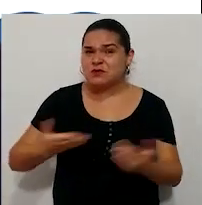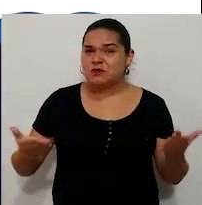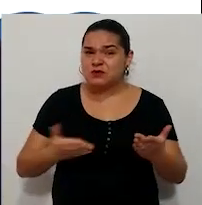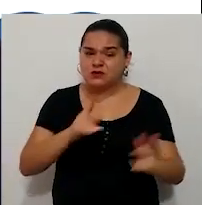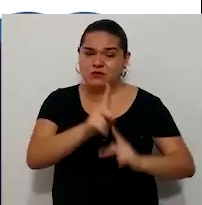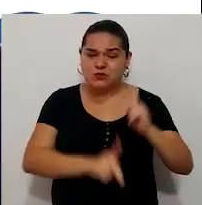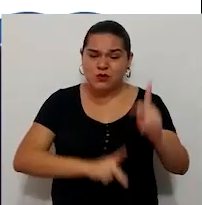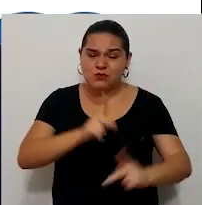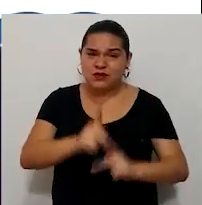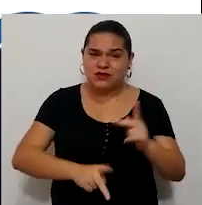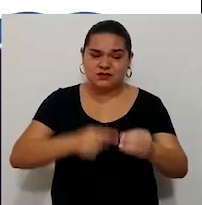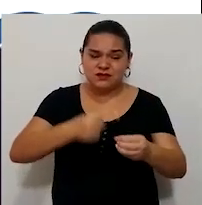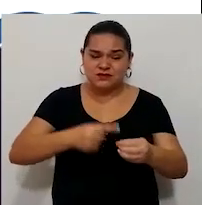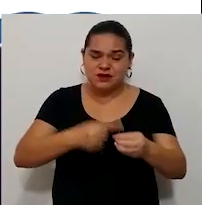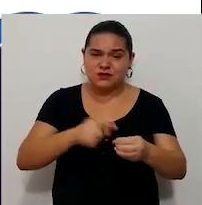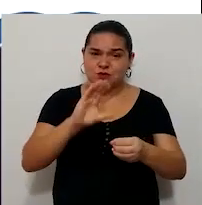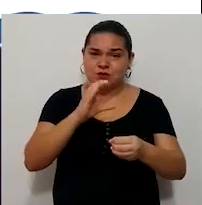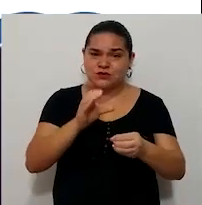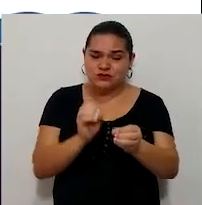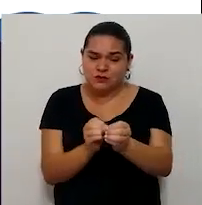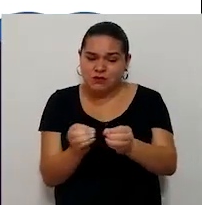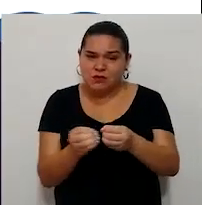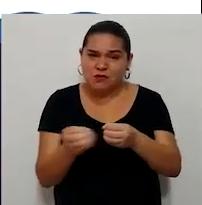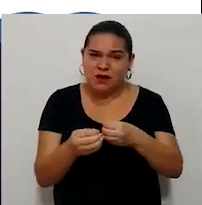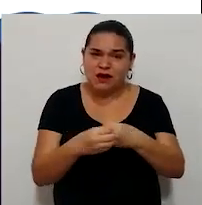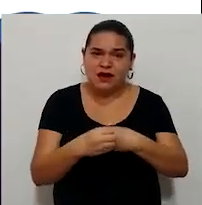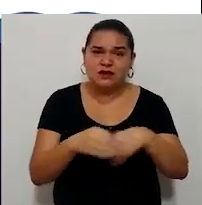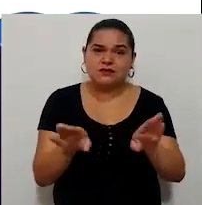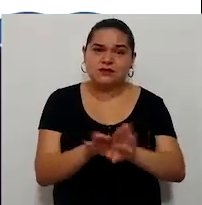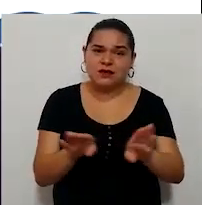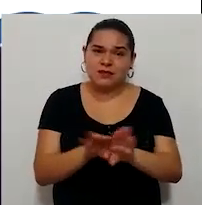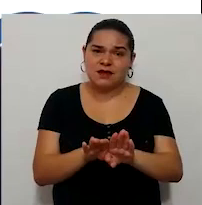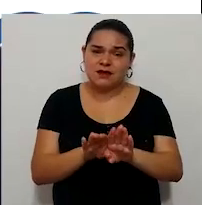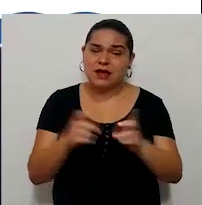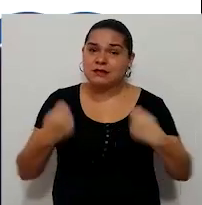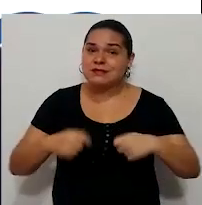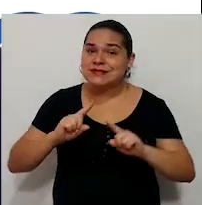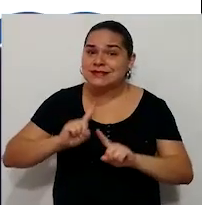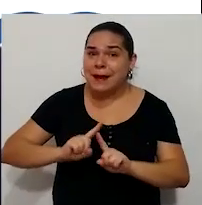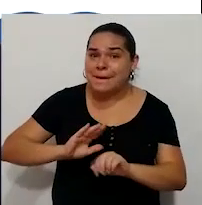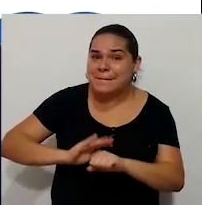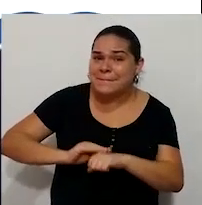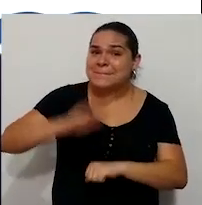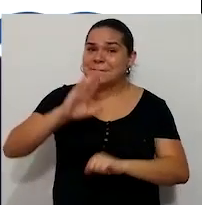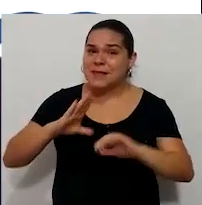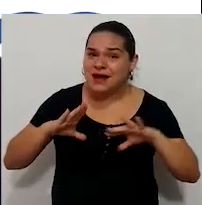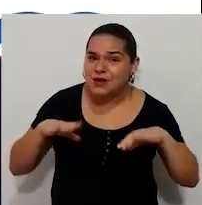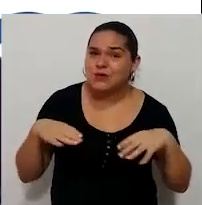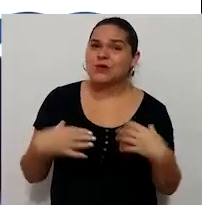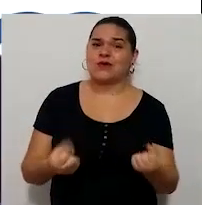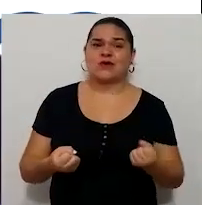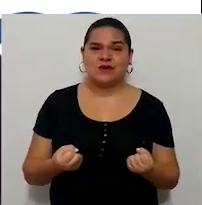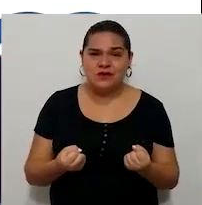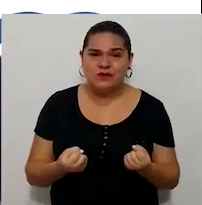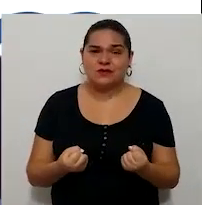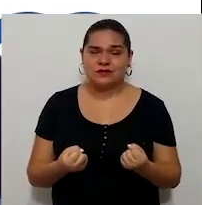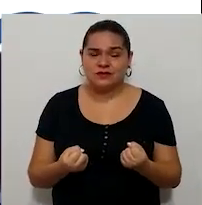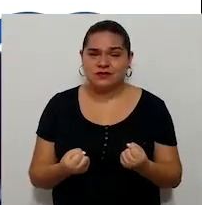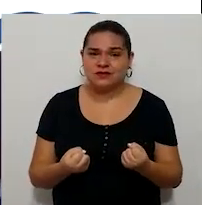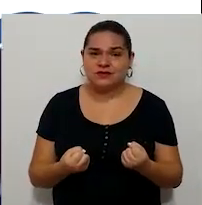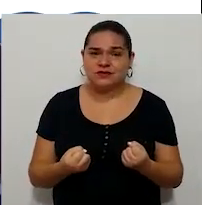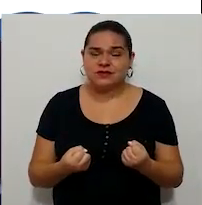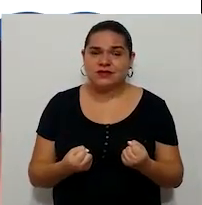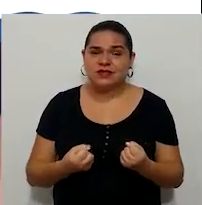população da Grande Curitiba. Precisamos ter mais coragem. Não podemos colocar